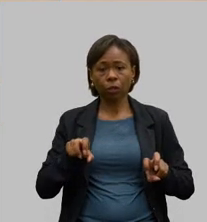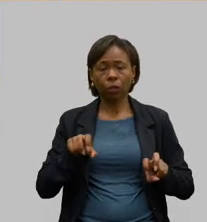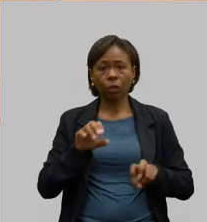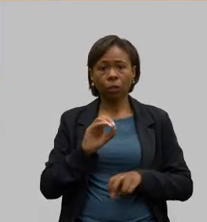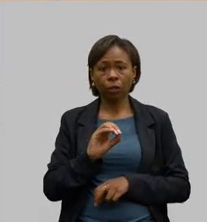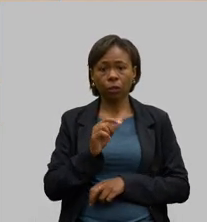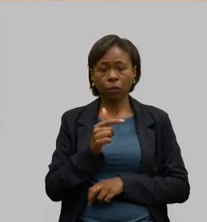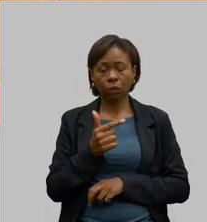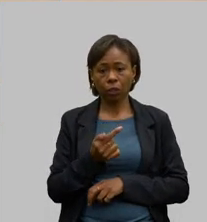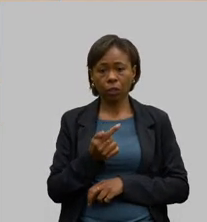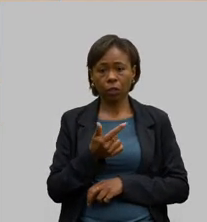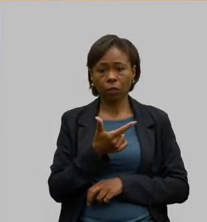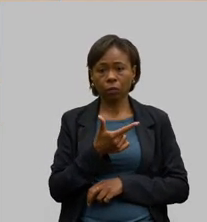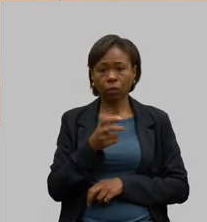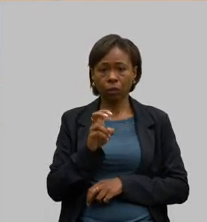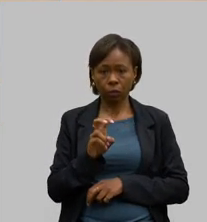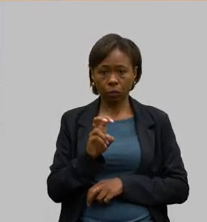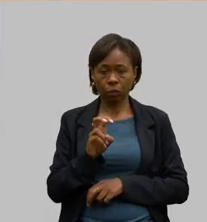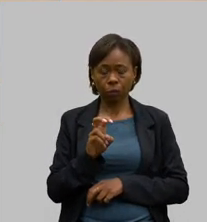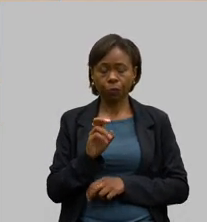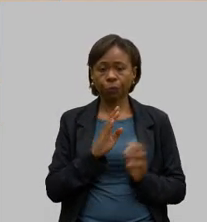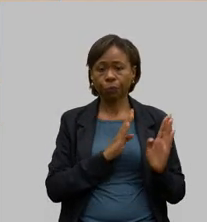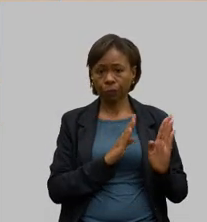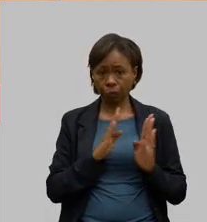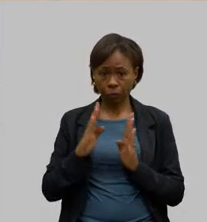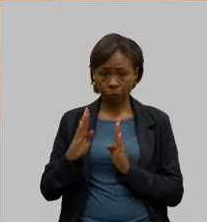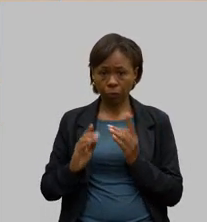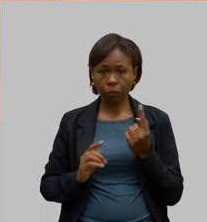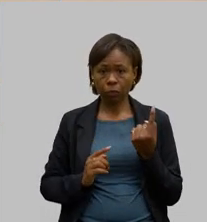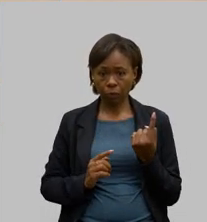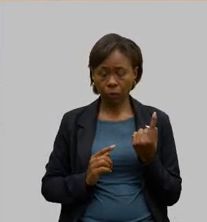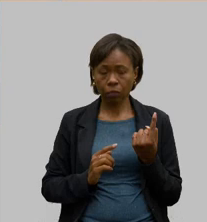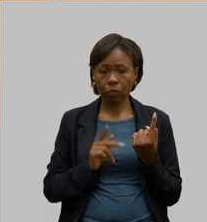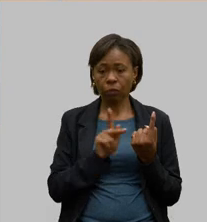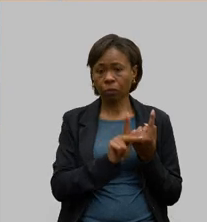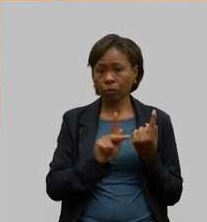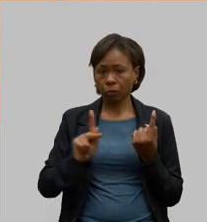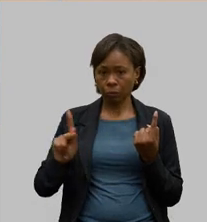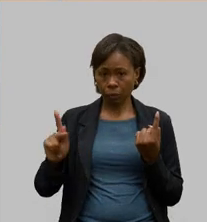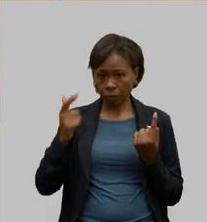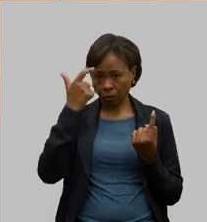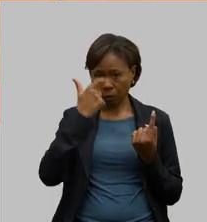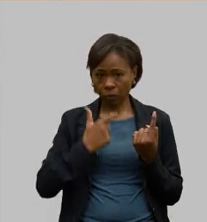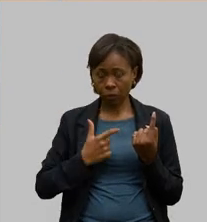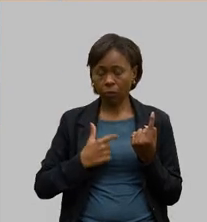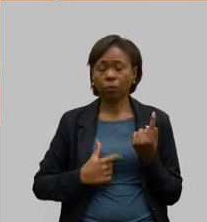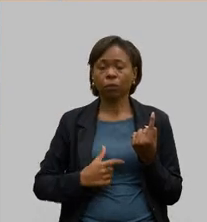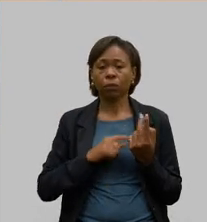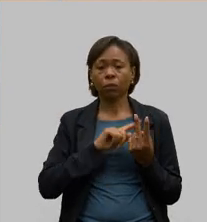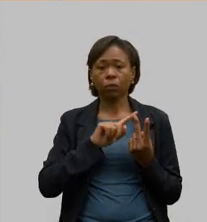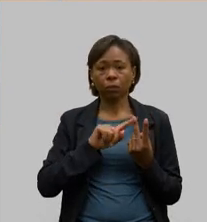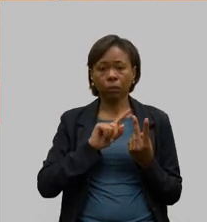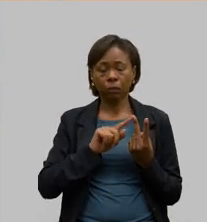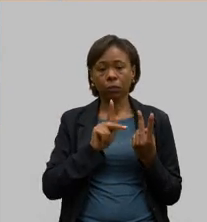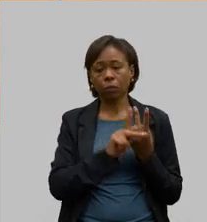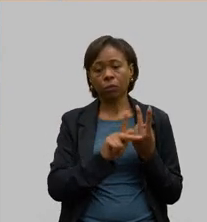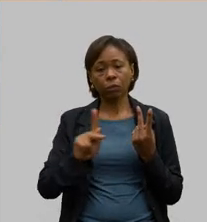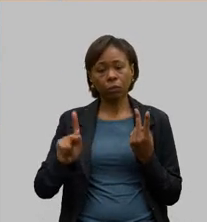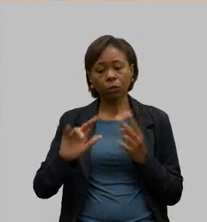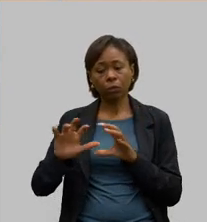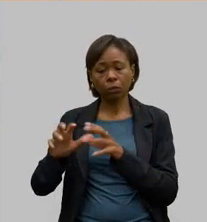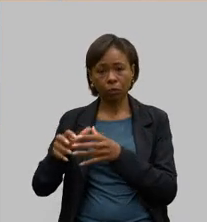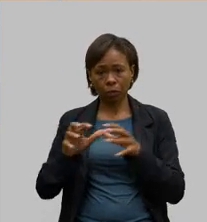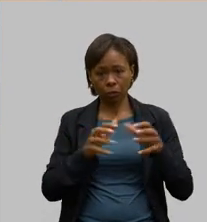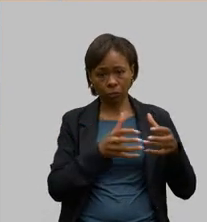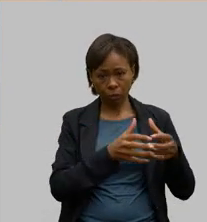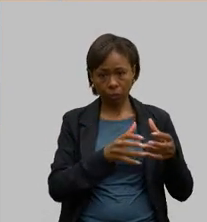275/2019 na seguinte ordem presidente da reunião do presidente das comissões participantes por ordem de inscrição